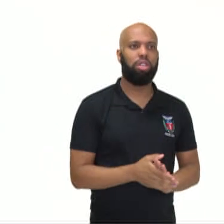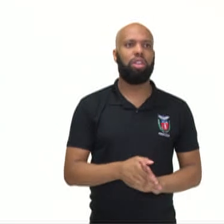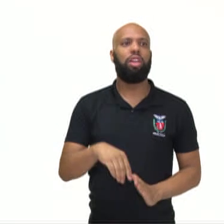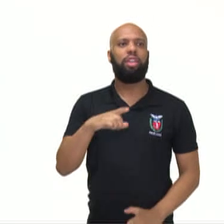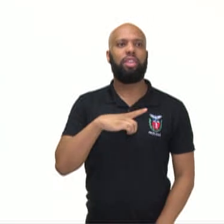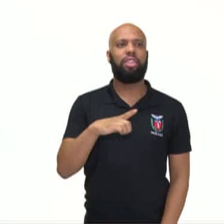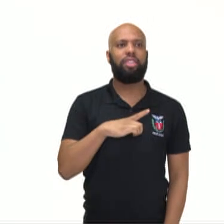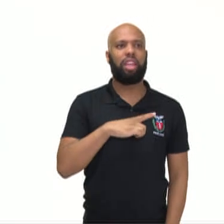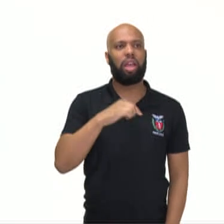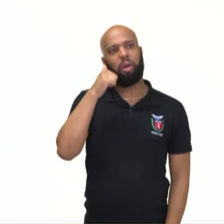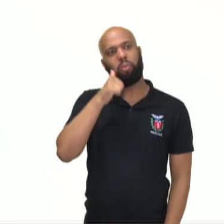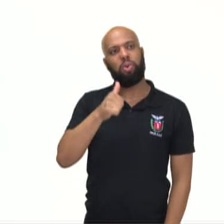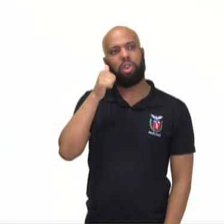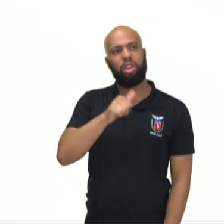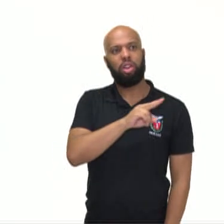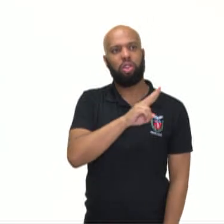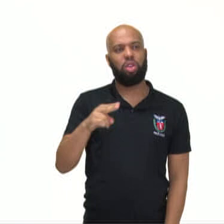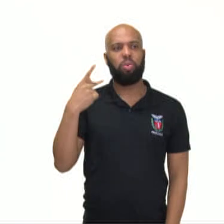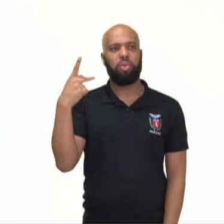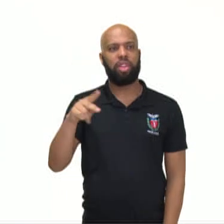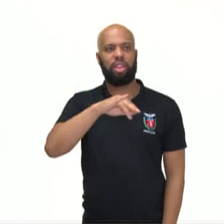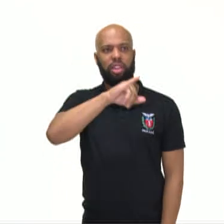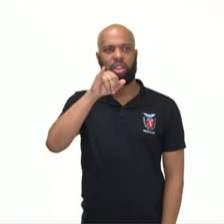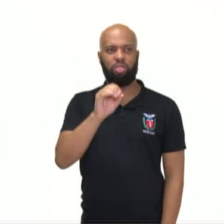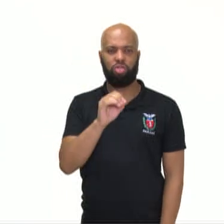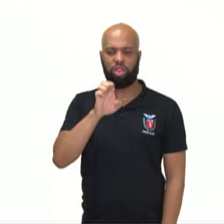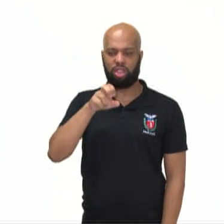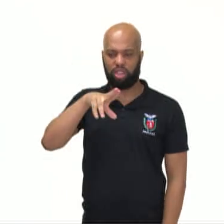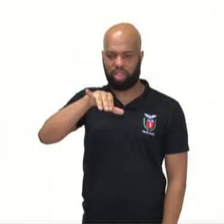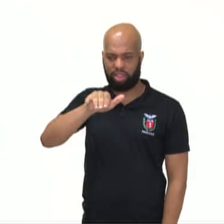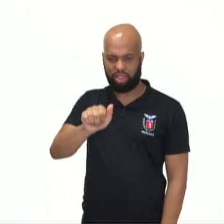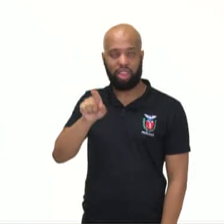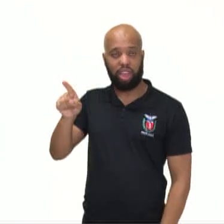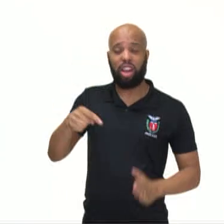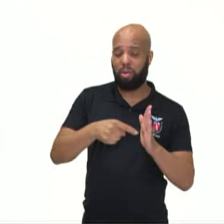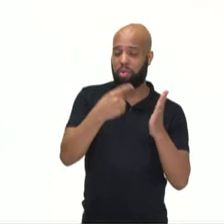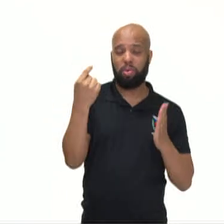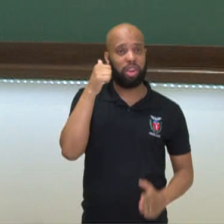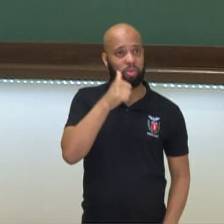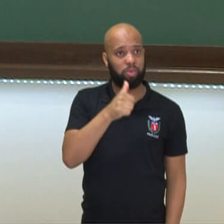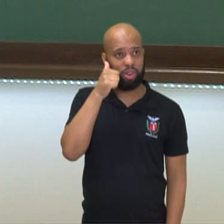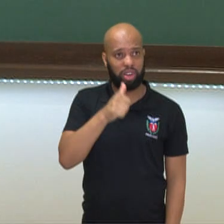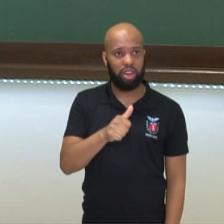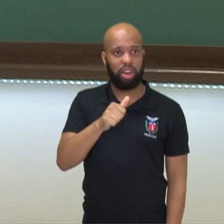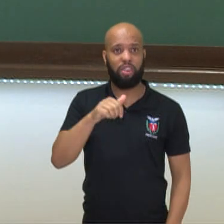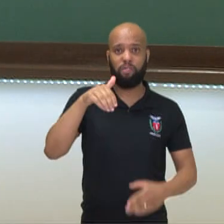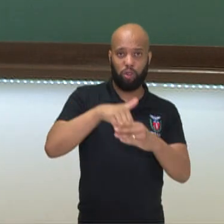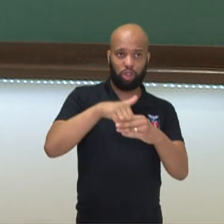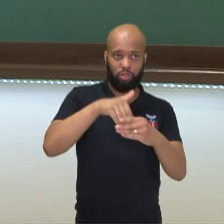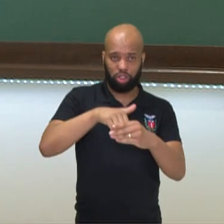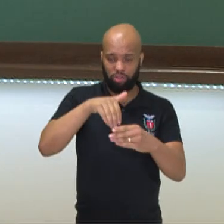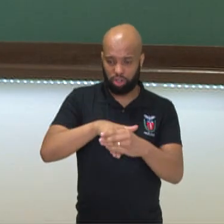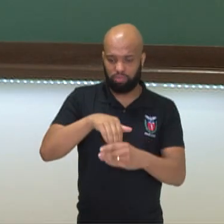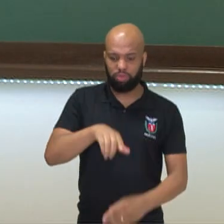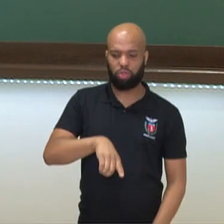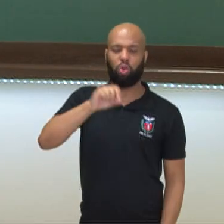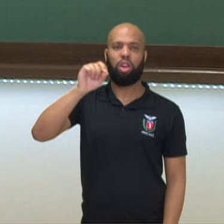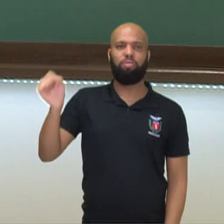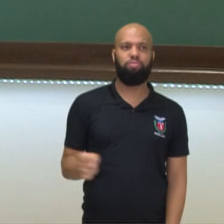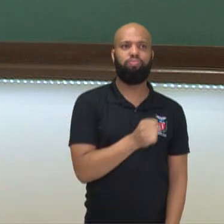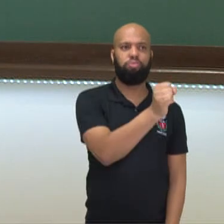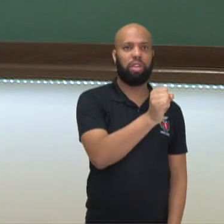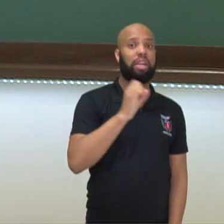da tela, você tem Joênia Wapichana, que é a primeira mulher a ser eleita, a primeira mulher indígena a ser